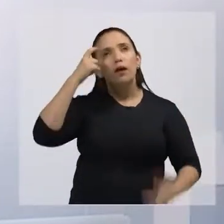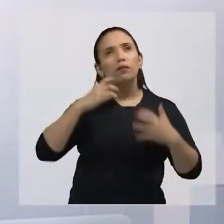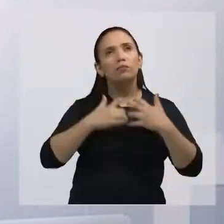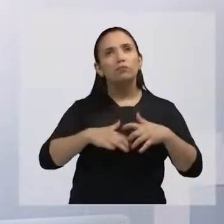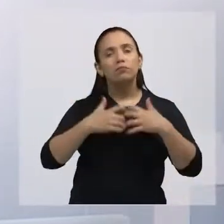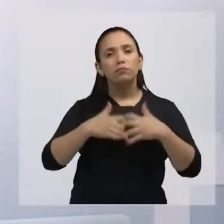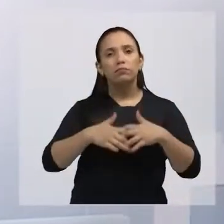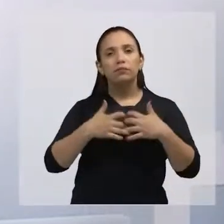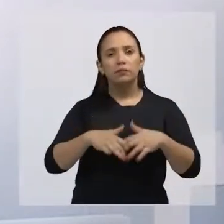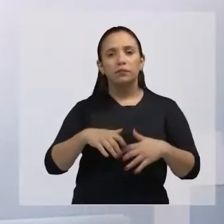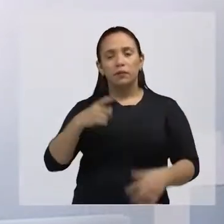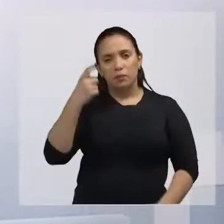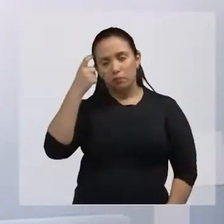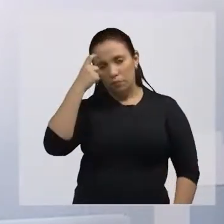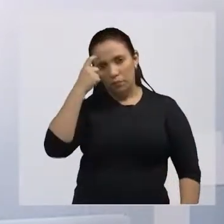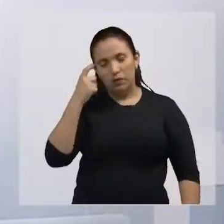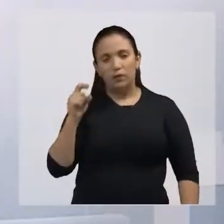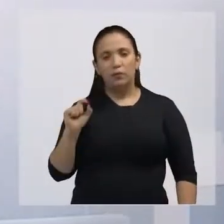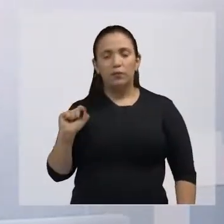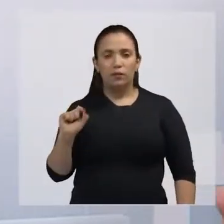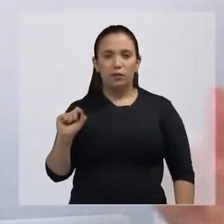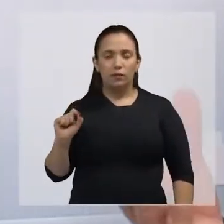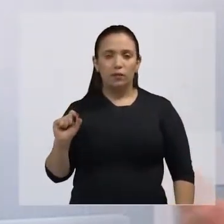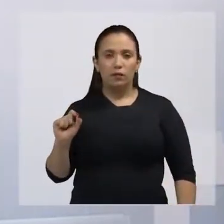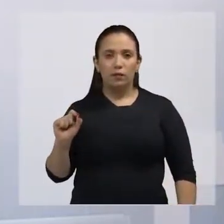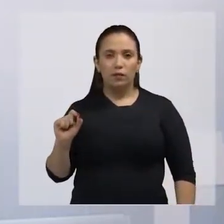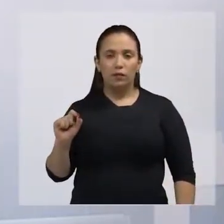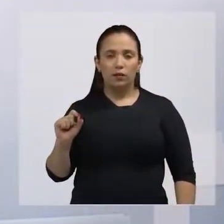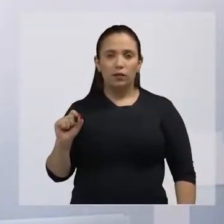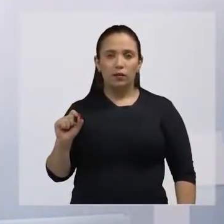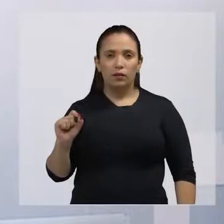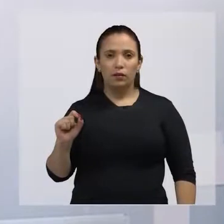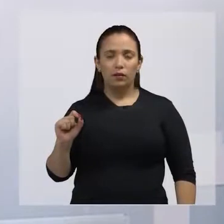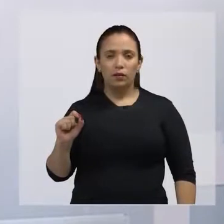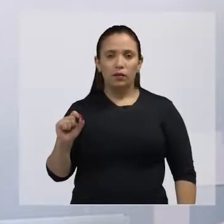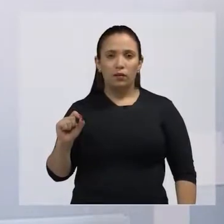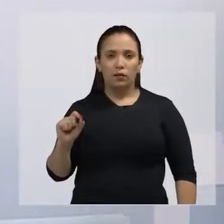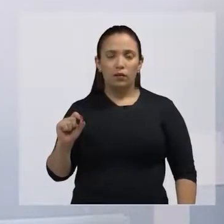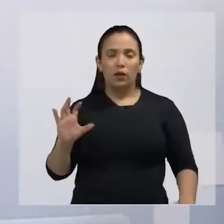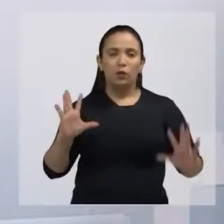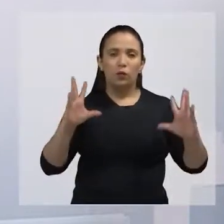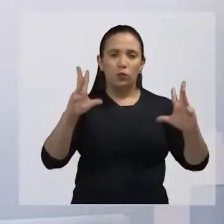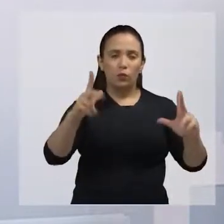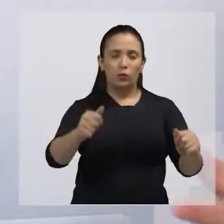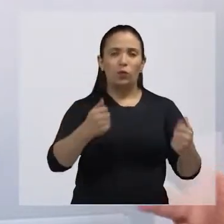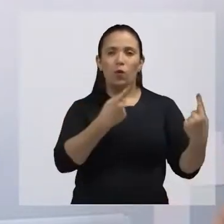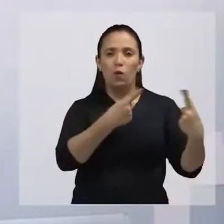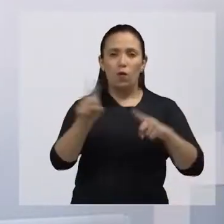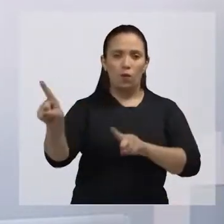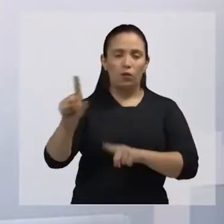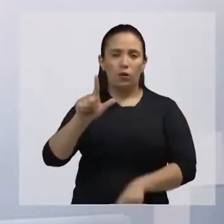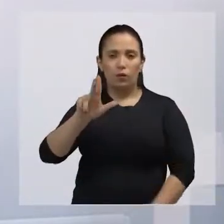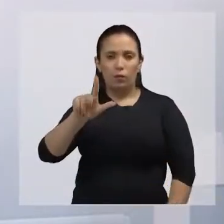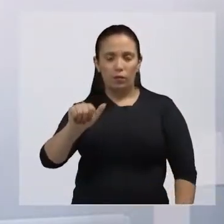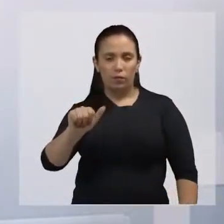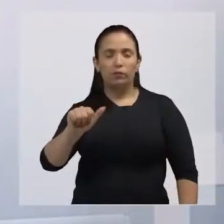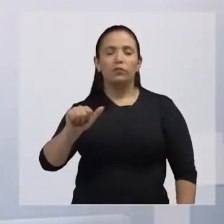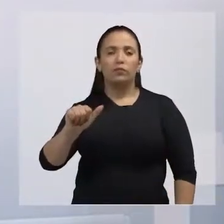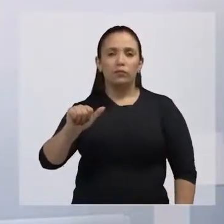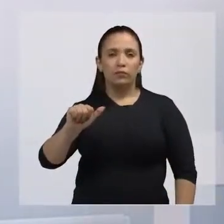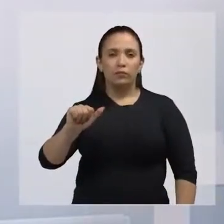que houvesse uma represália do presidente, setores do governo e da própria opinião